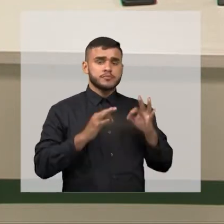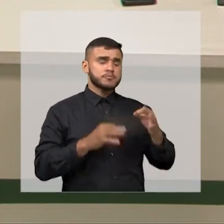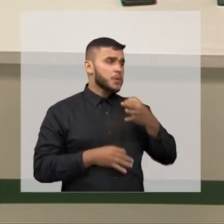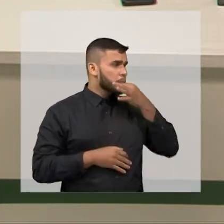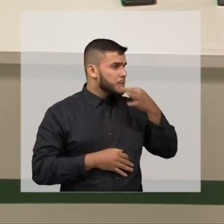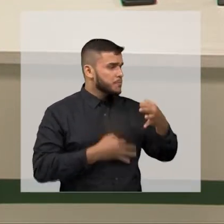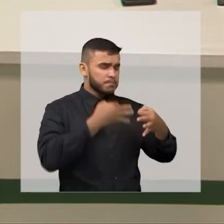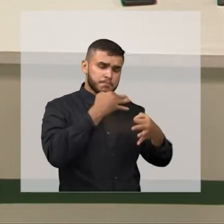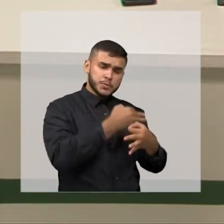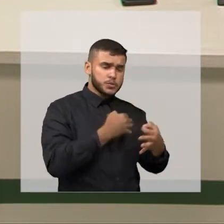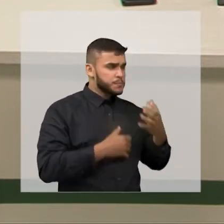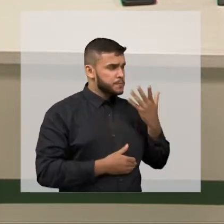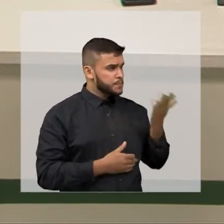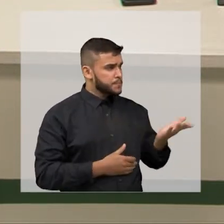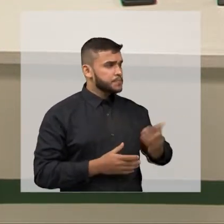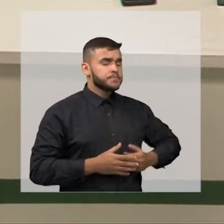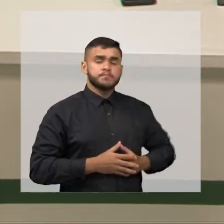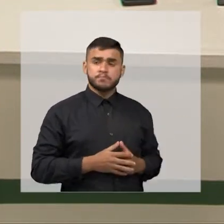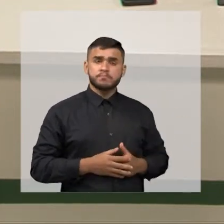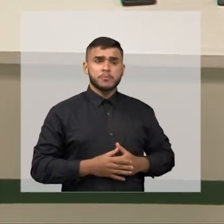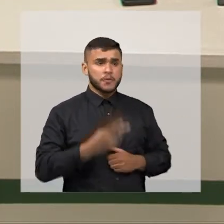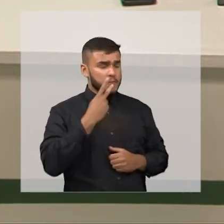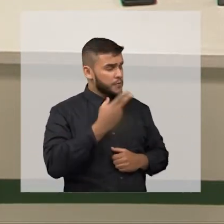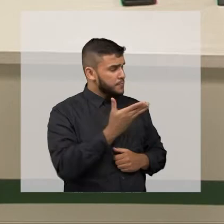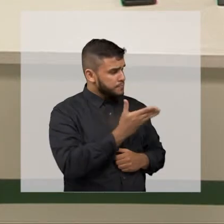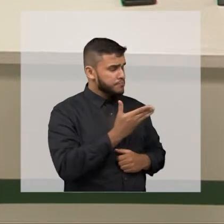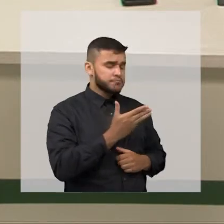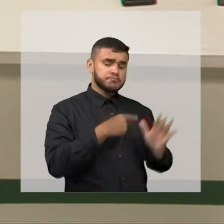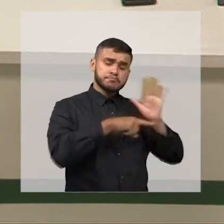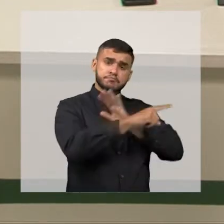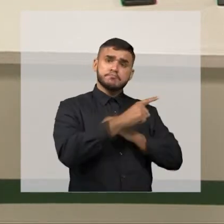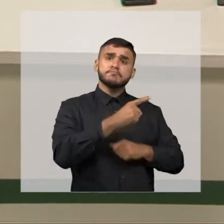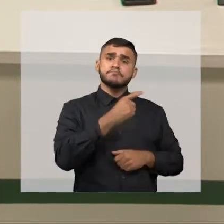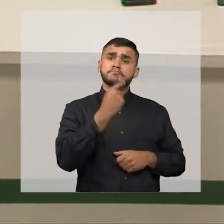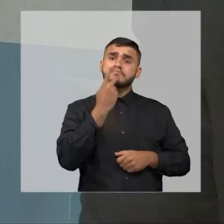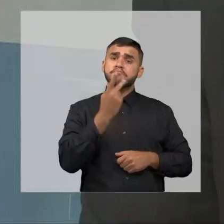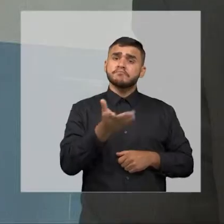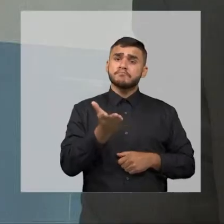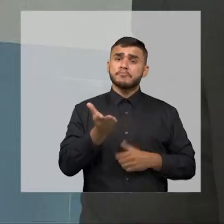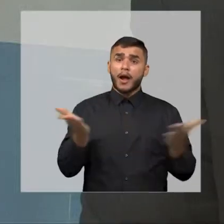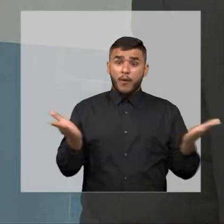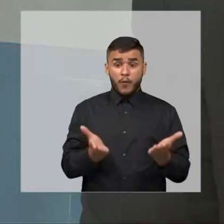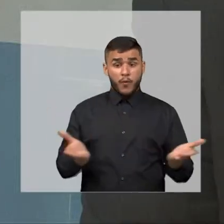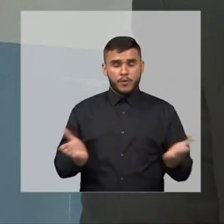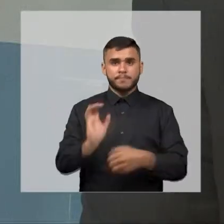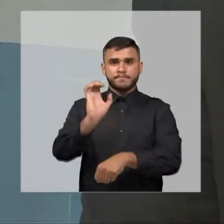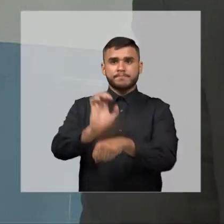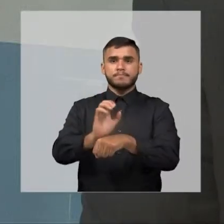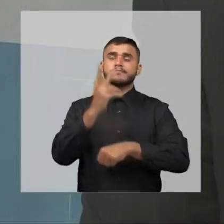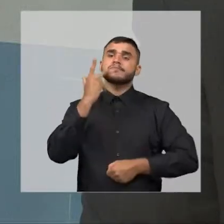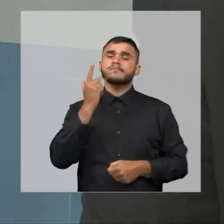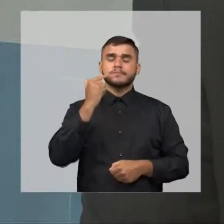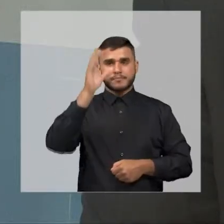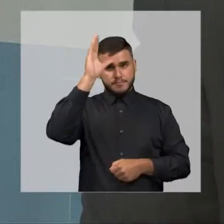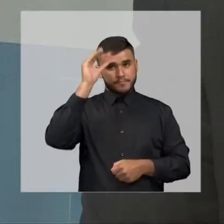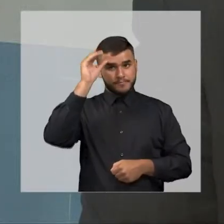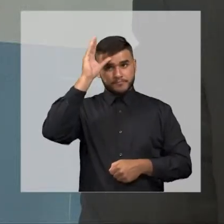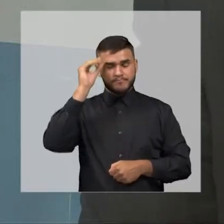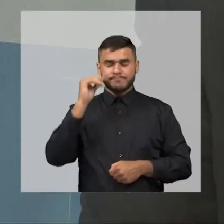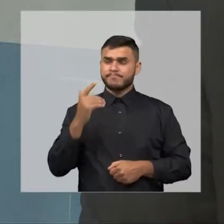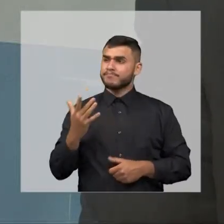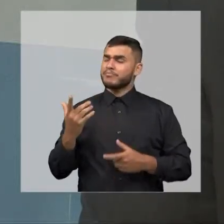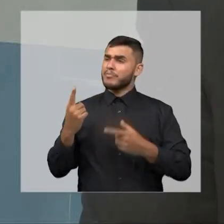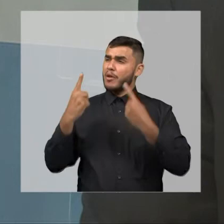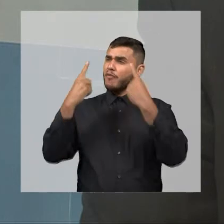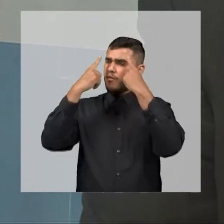colher mais do seu pensamento, mas eu queria, do momento que a gente está vivendo no Ceará hoje, o governador Camilo Santana está fazendo enfrentamento do crime organizado, deu